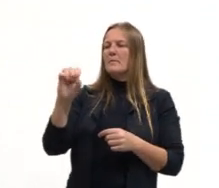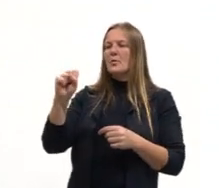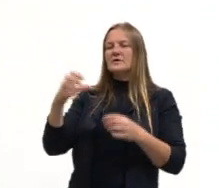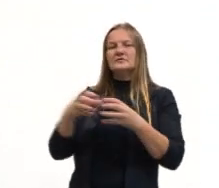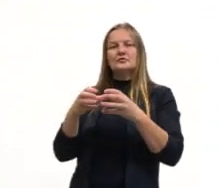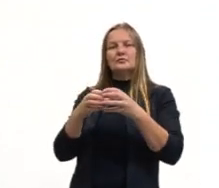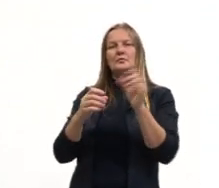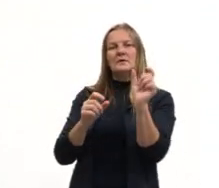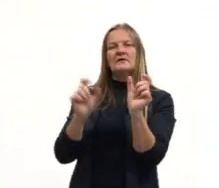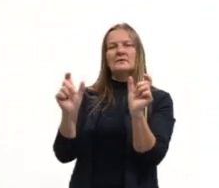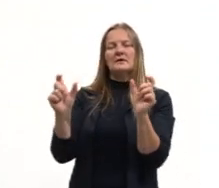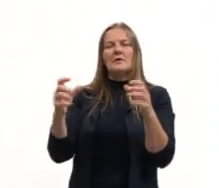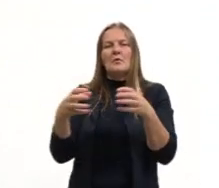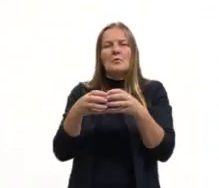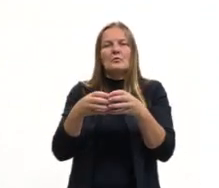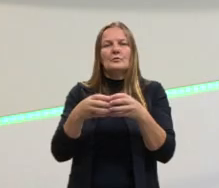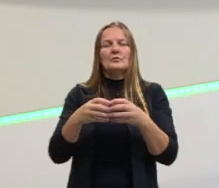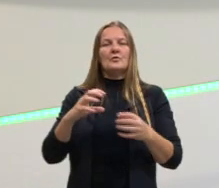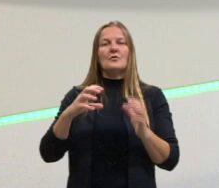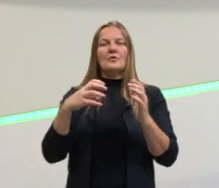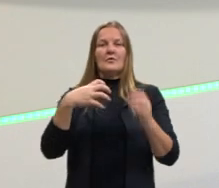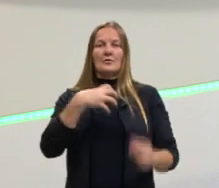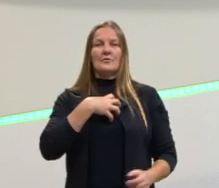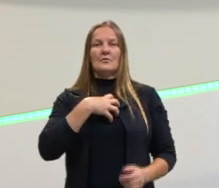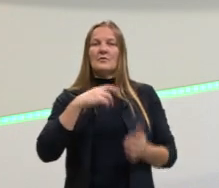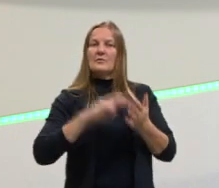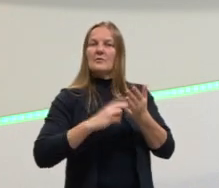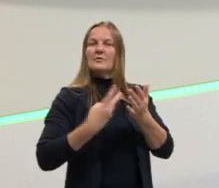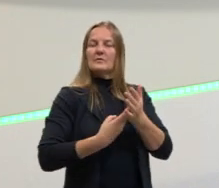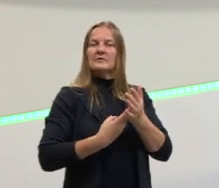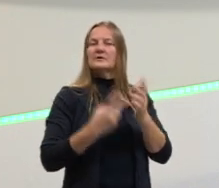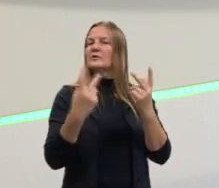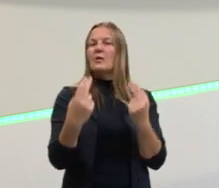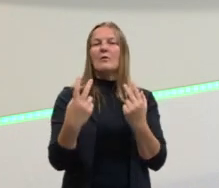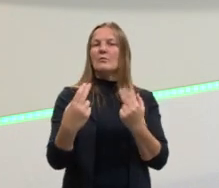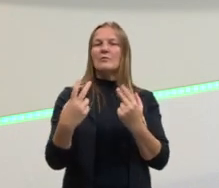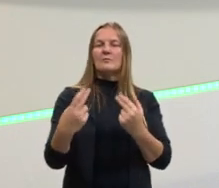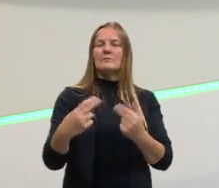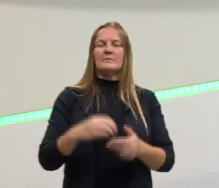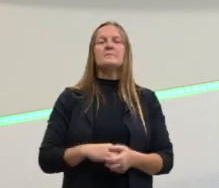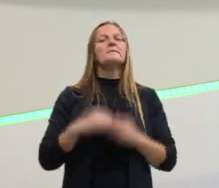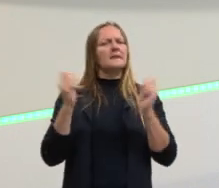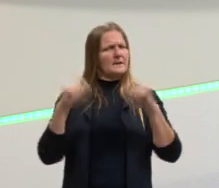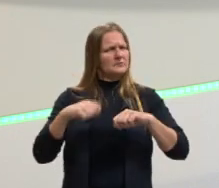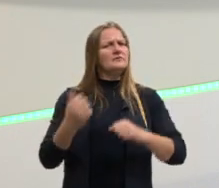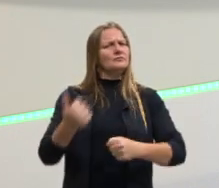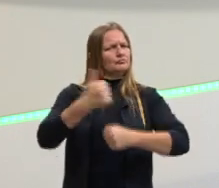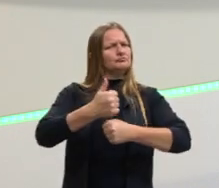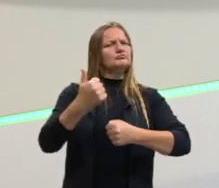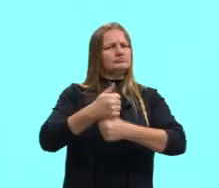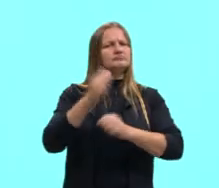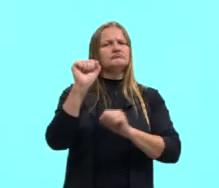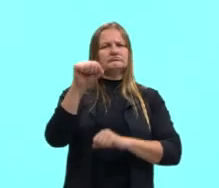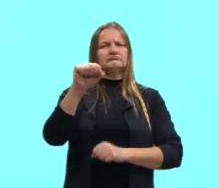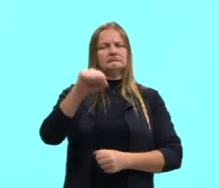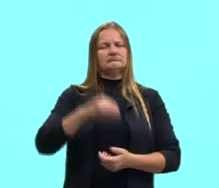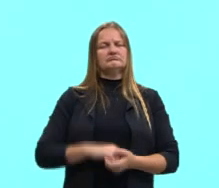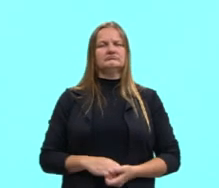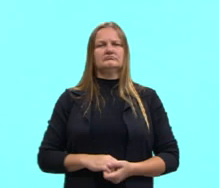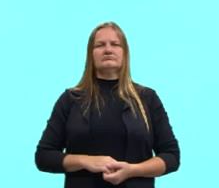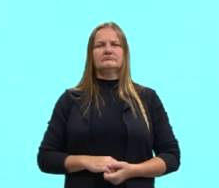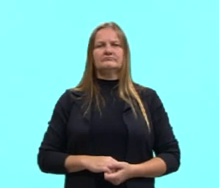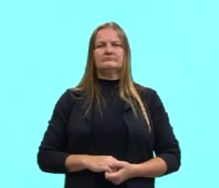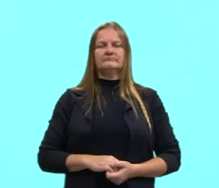tem esse esse mesmo valor semântico nessa mesmo valor do significado então eles podem substituir o pois ali sem